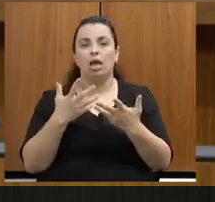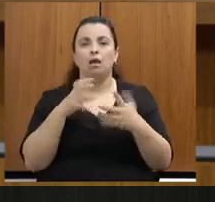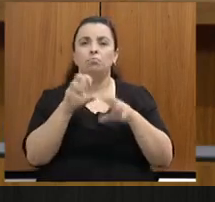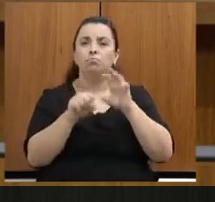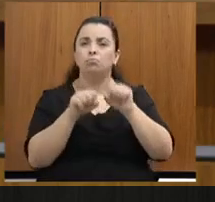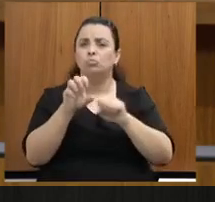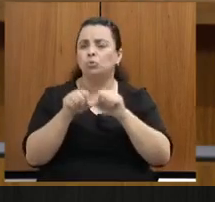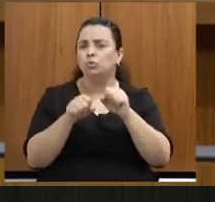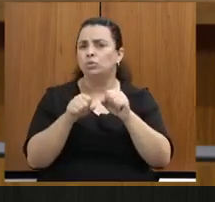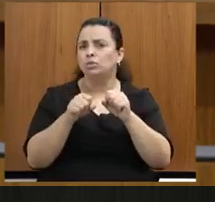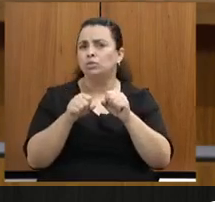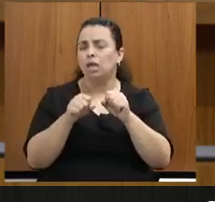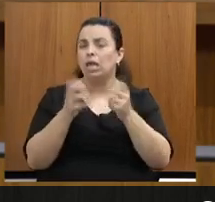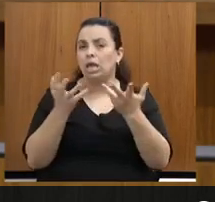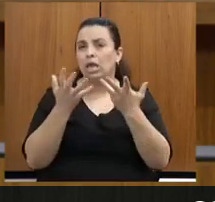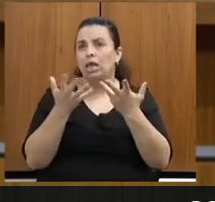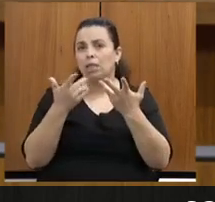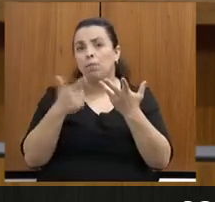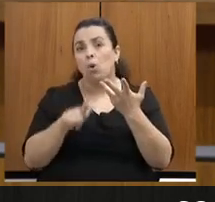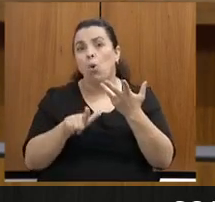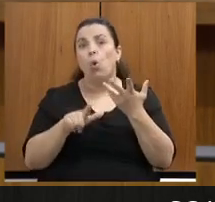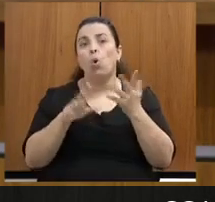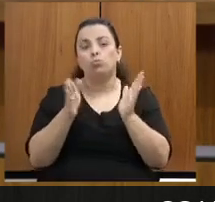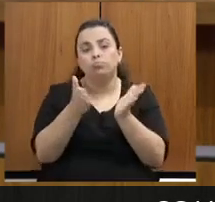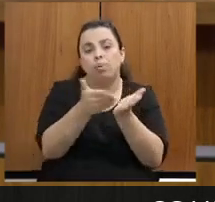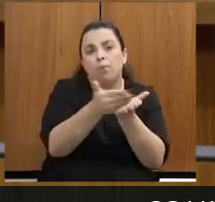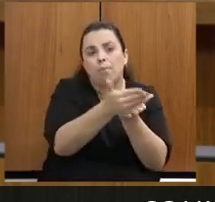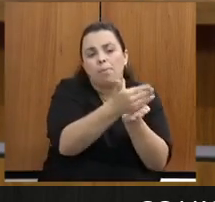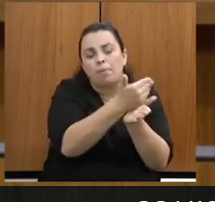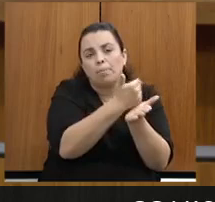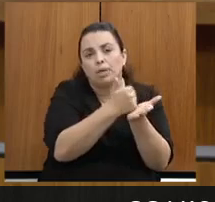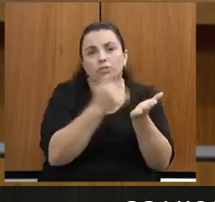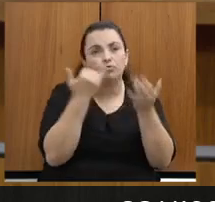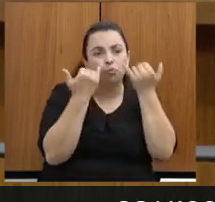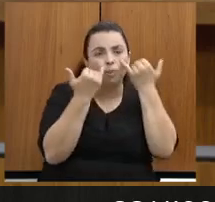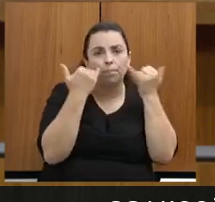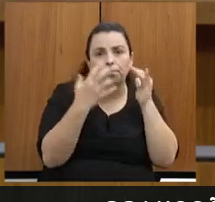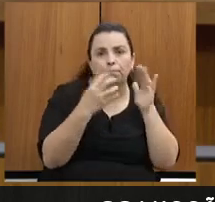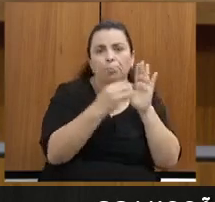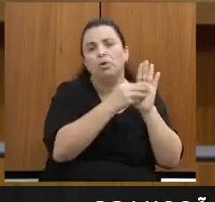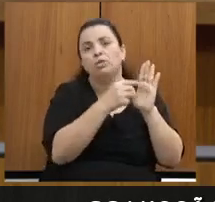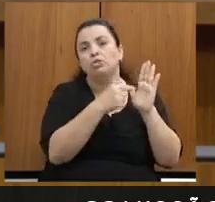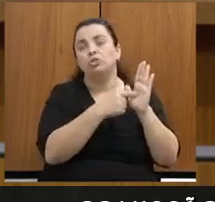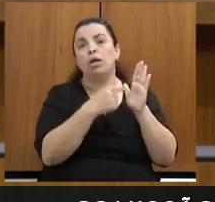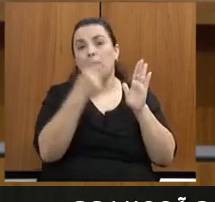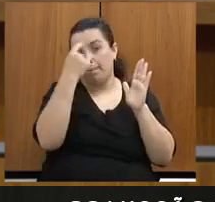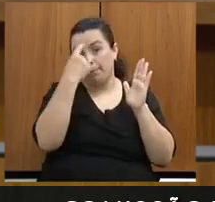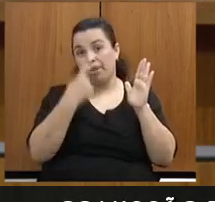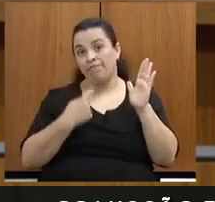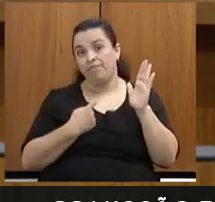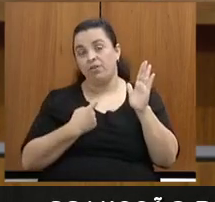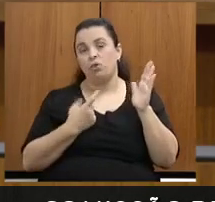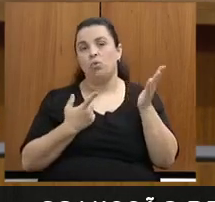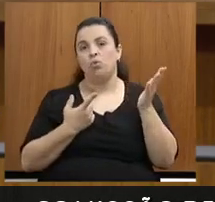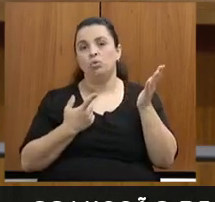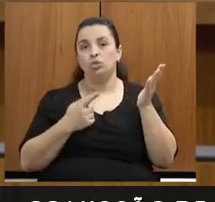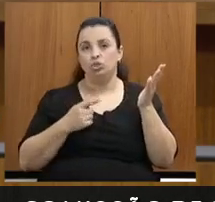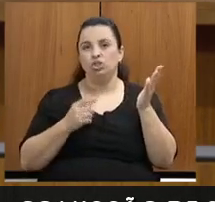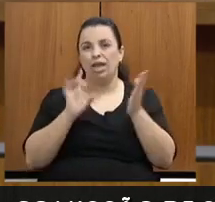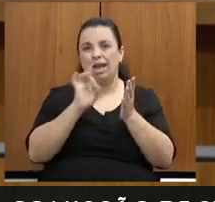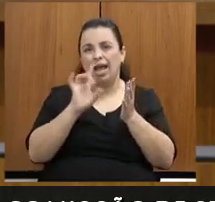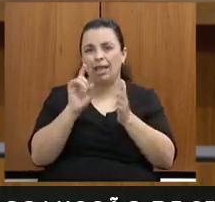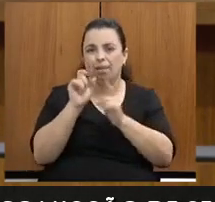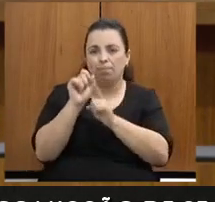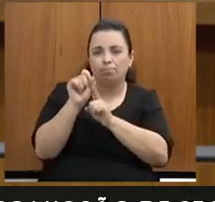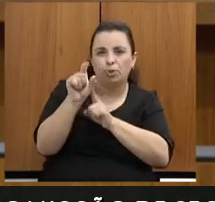um um banco de dados também de perfis aí the projects é uma ata que aderimos